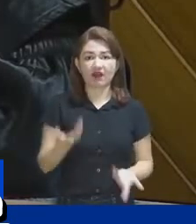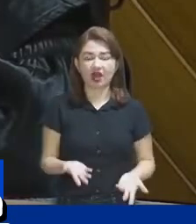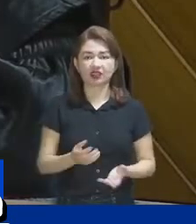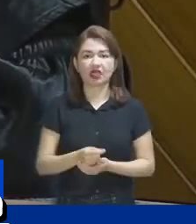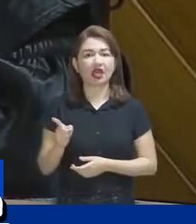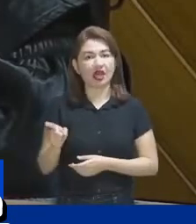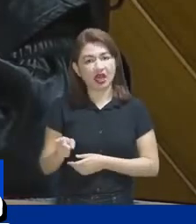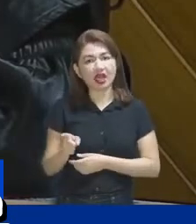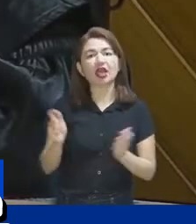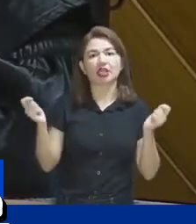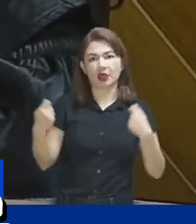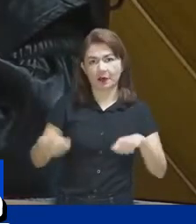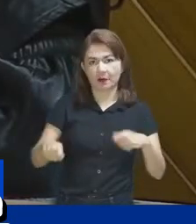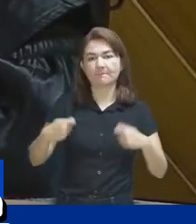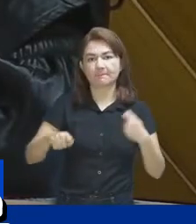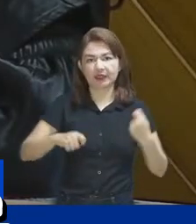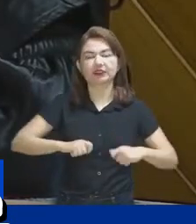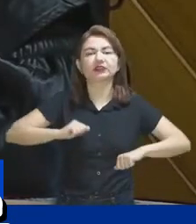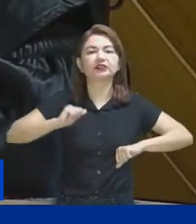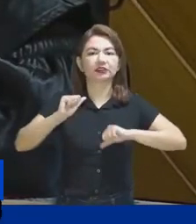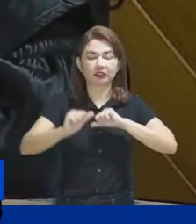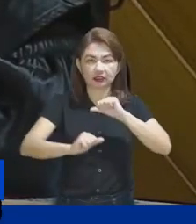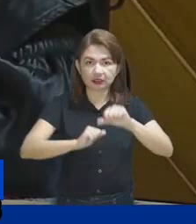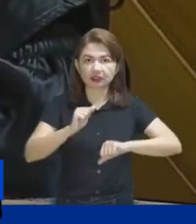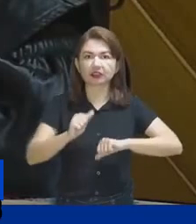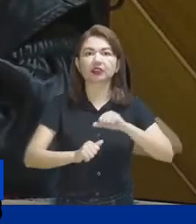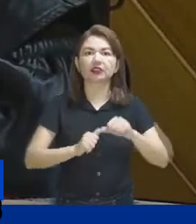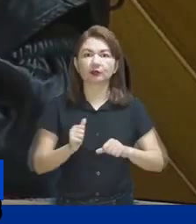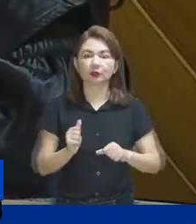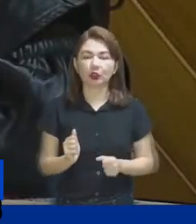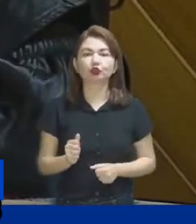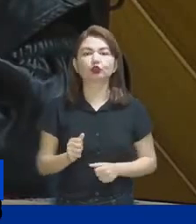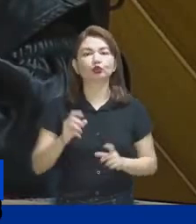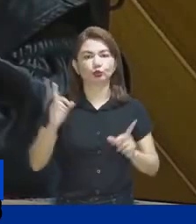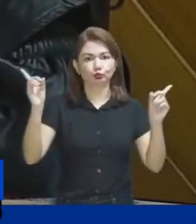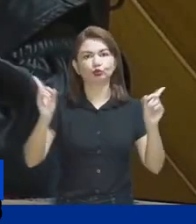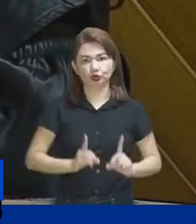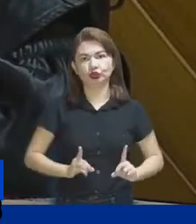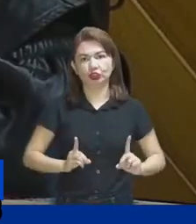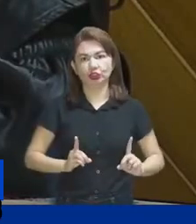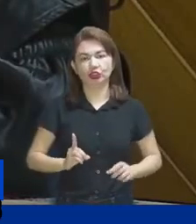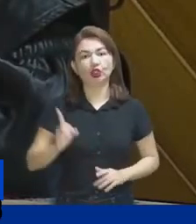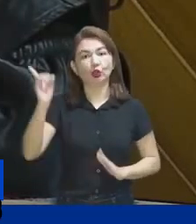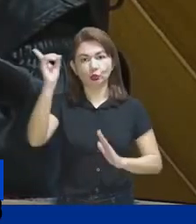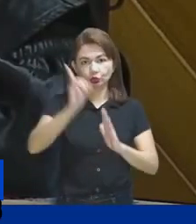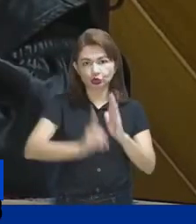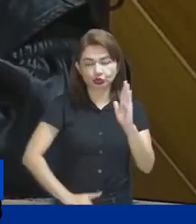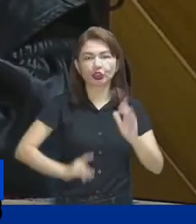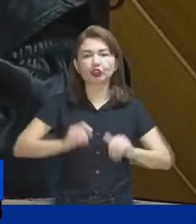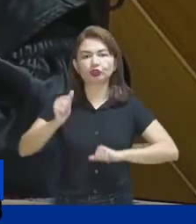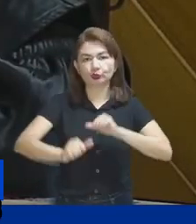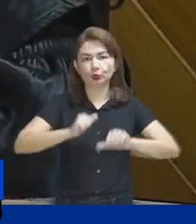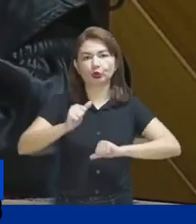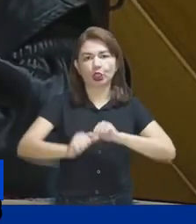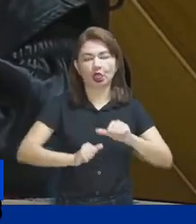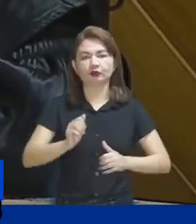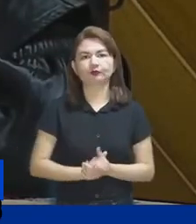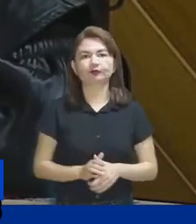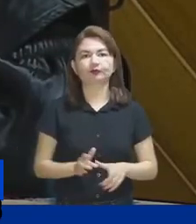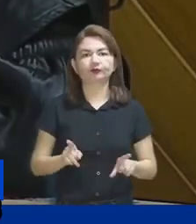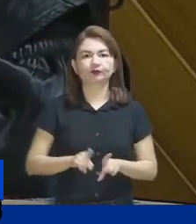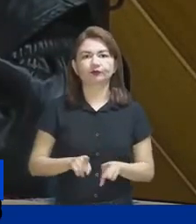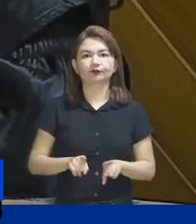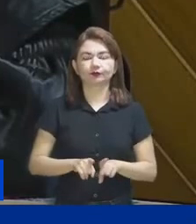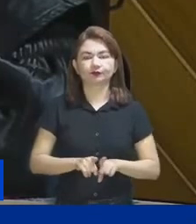do derradeiro parecer do MPE. É verdade que, após análise dos documentos acostados na prestação de contas da